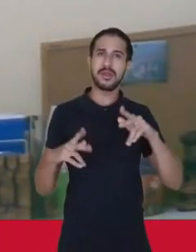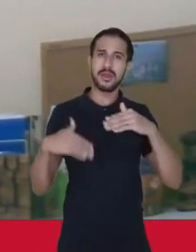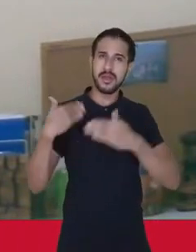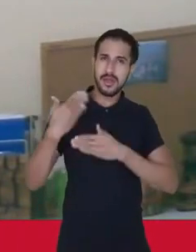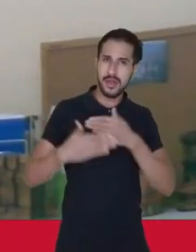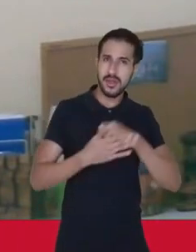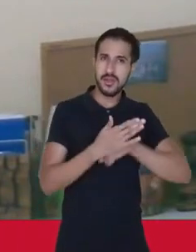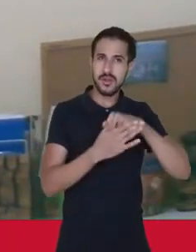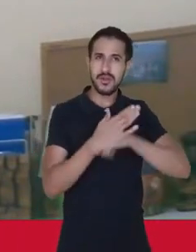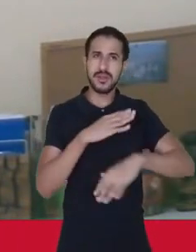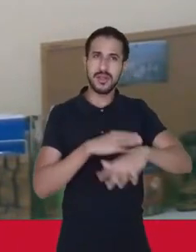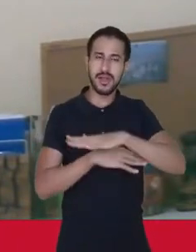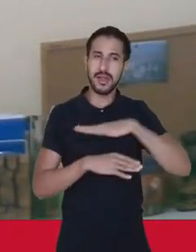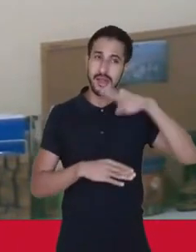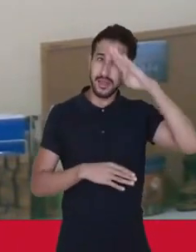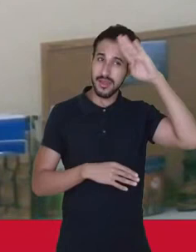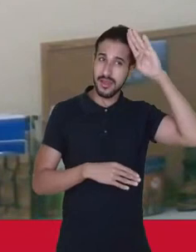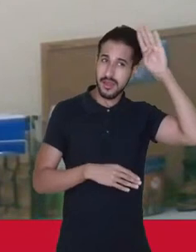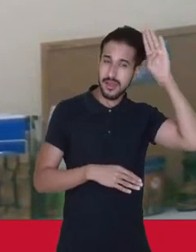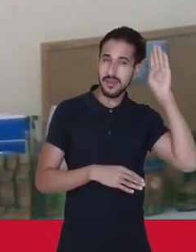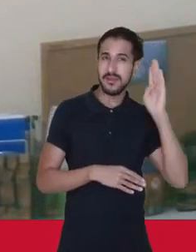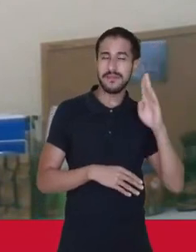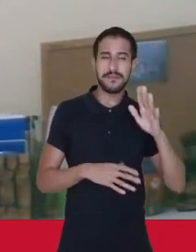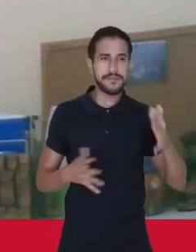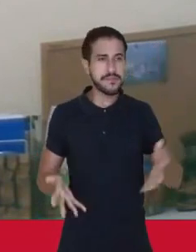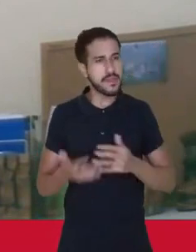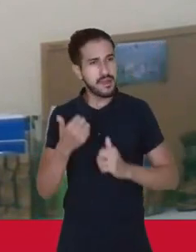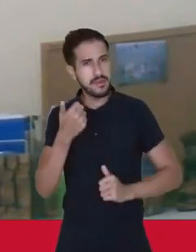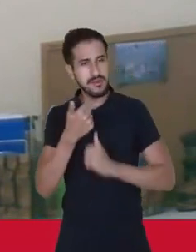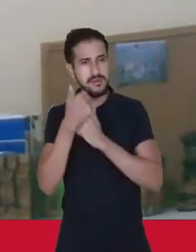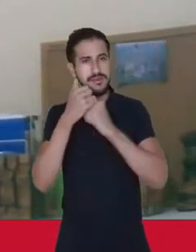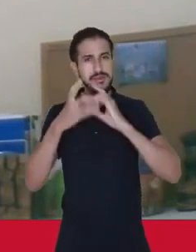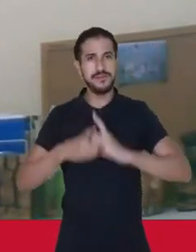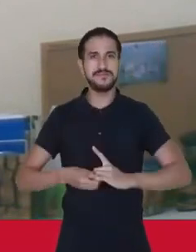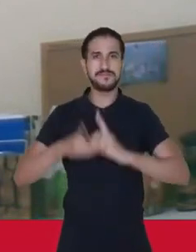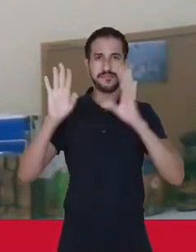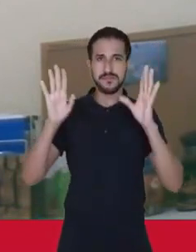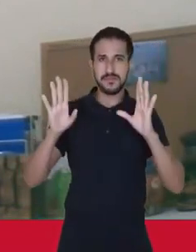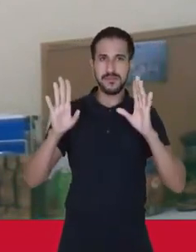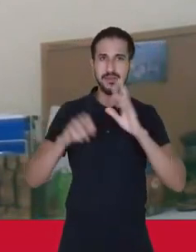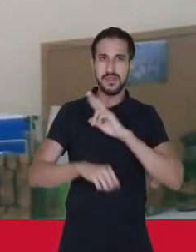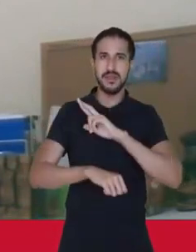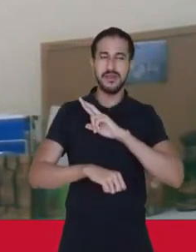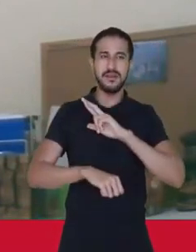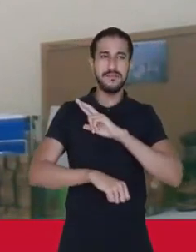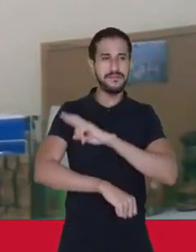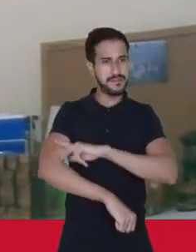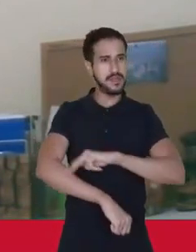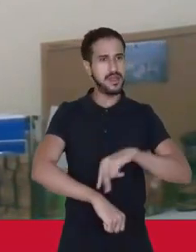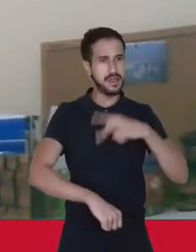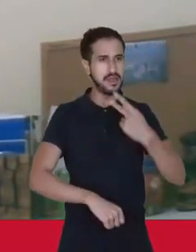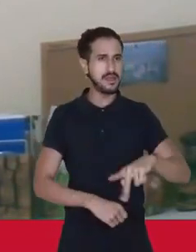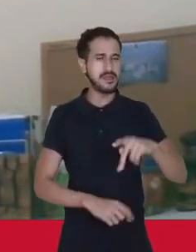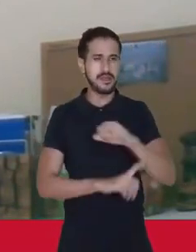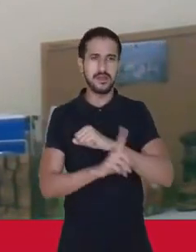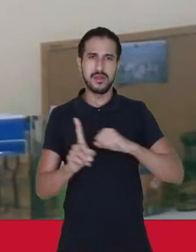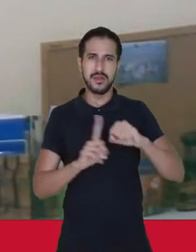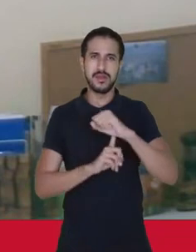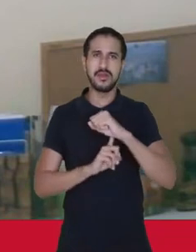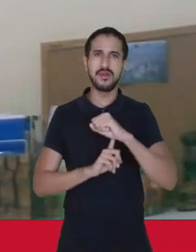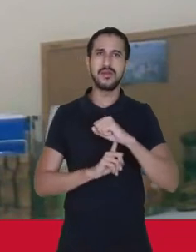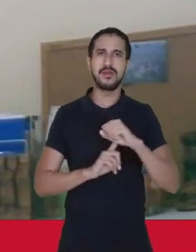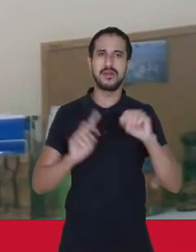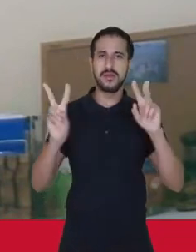militância e militância acadêmica em prol da democratização racial da nossa sociedade. Essas temáticas que a gente vai fazer